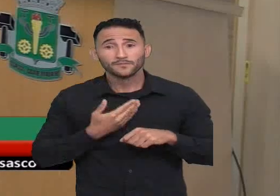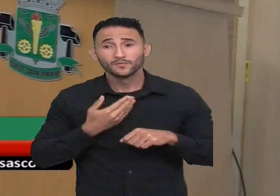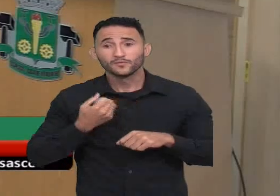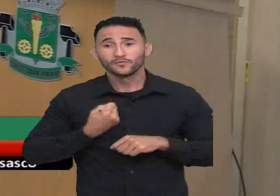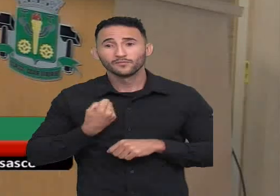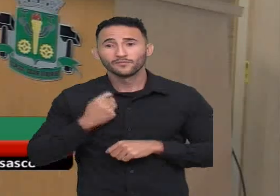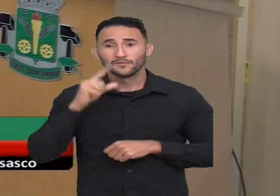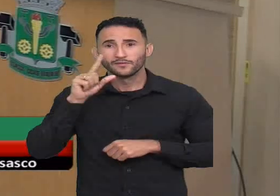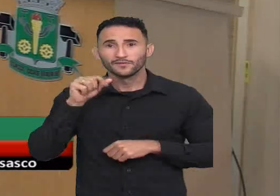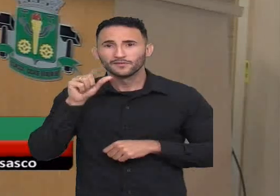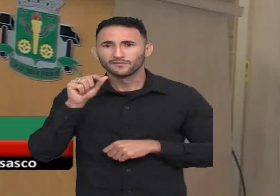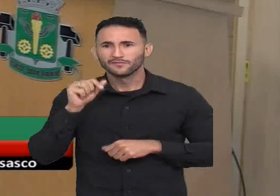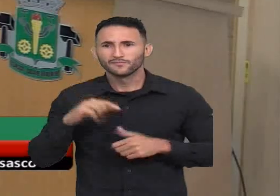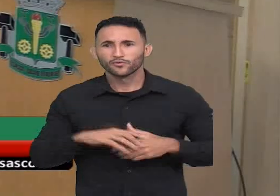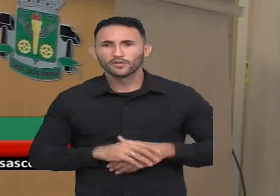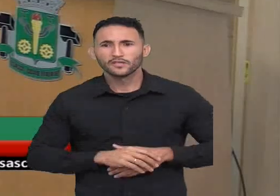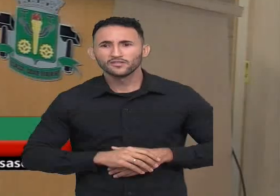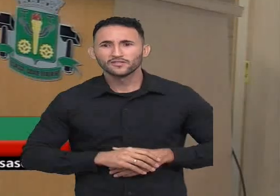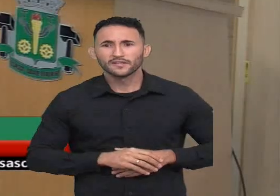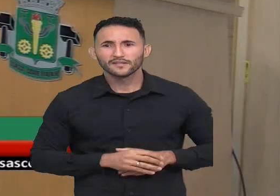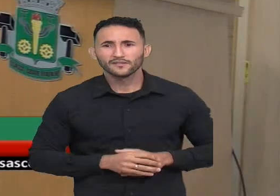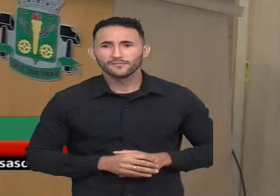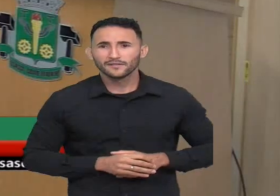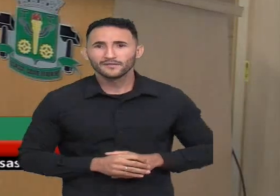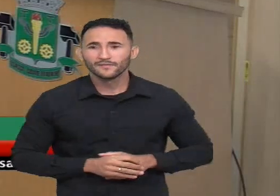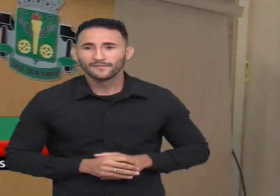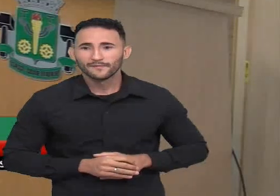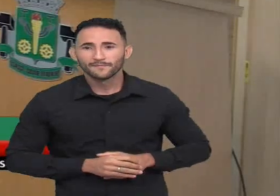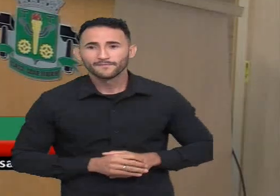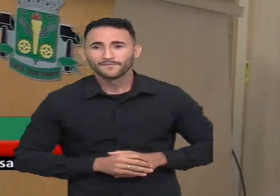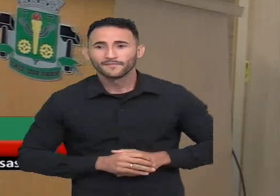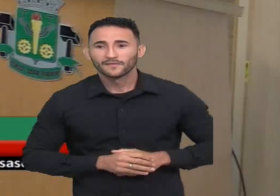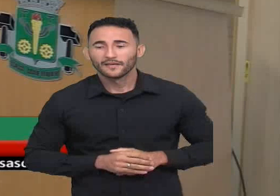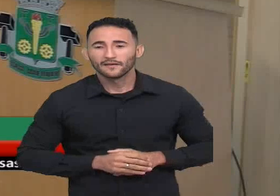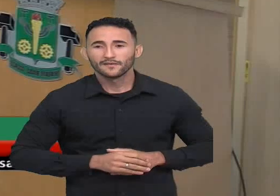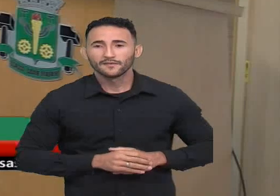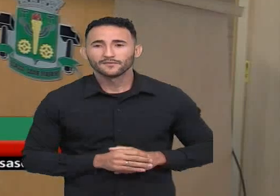de 2023, e ele não se encontra na pauta. Então, gostaria de